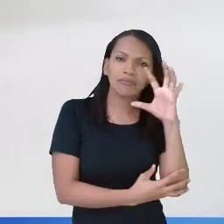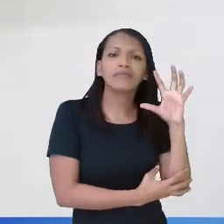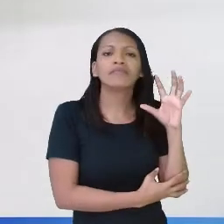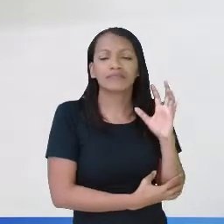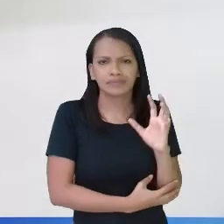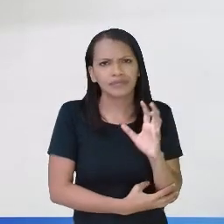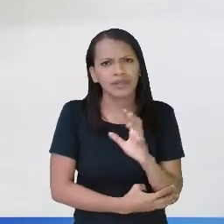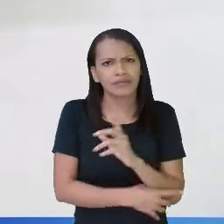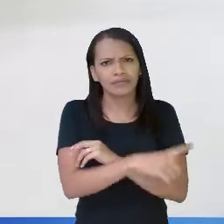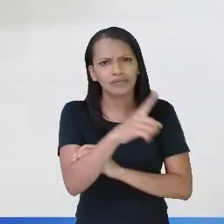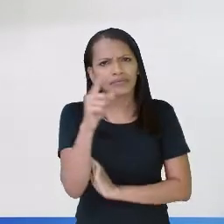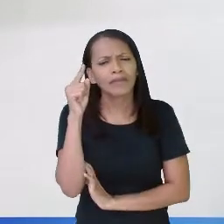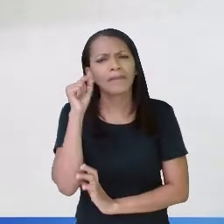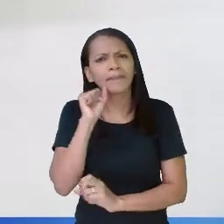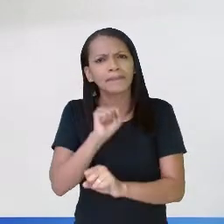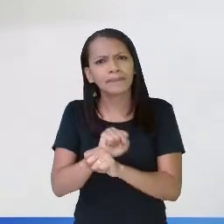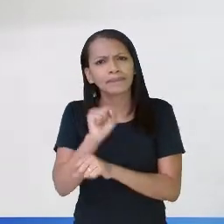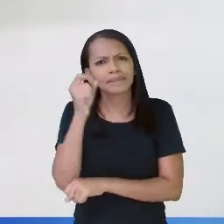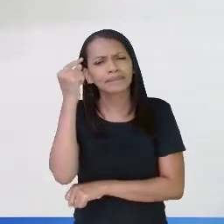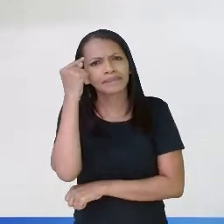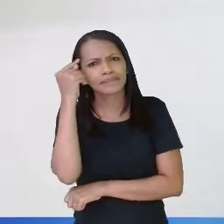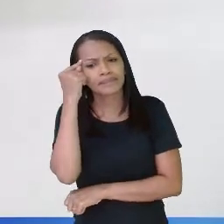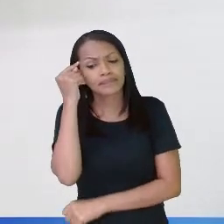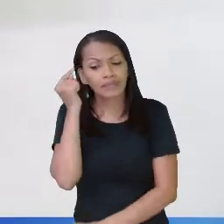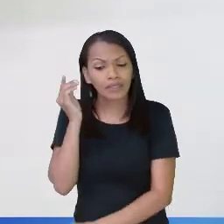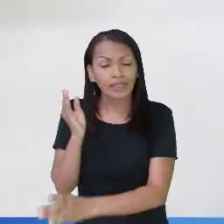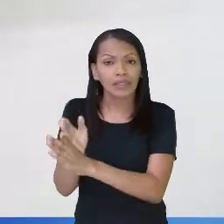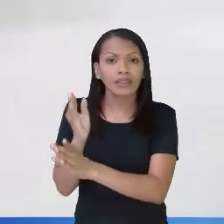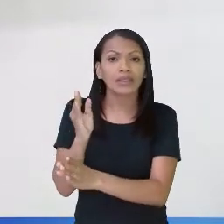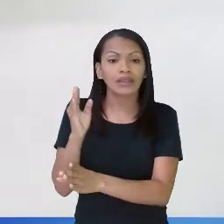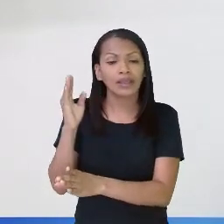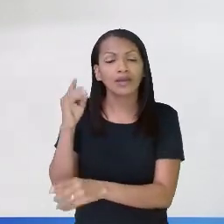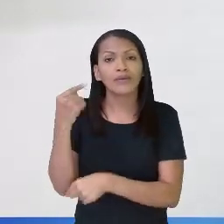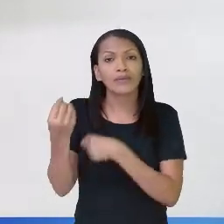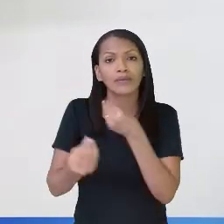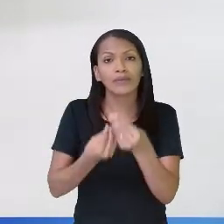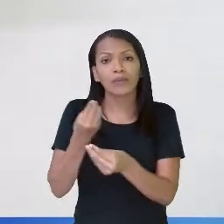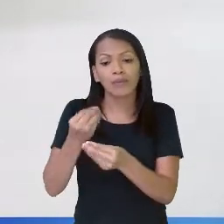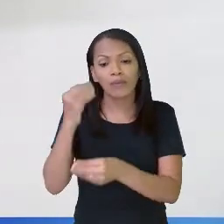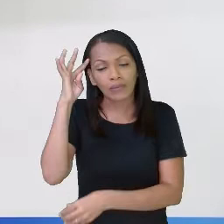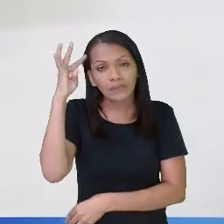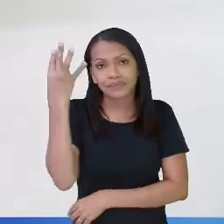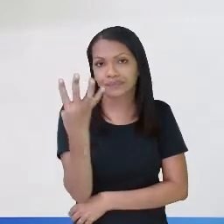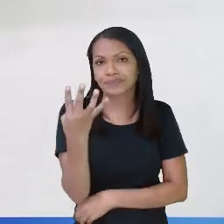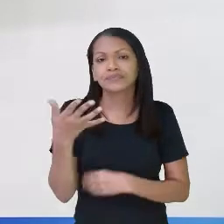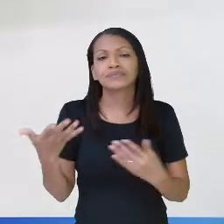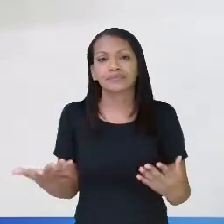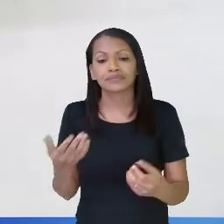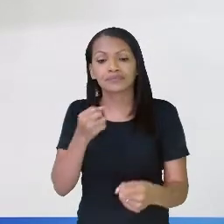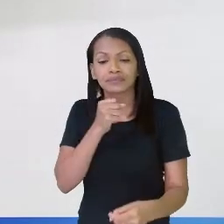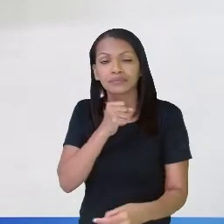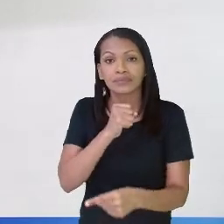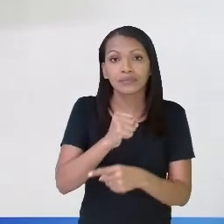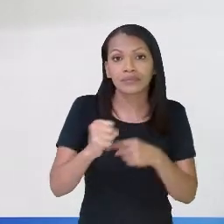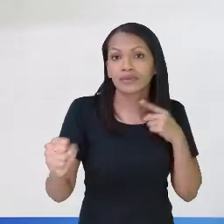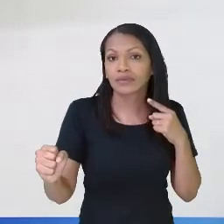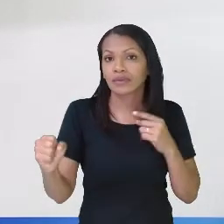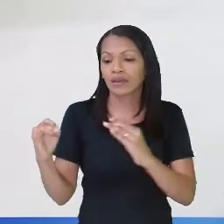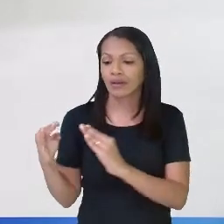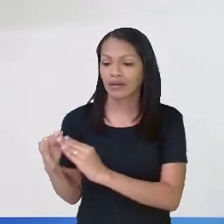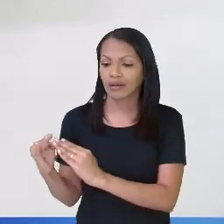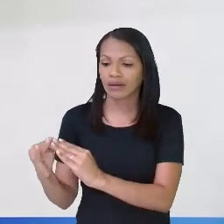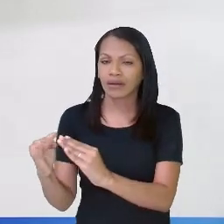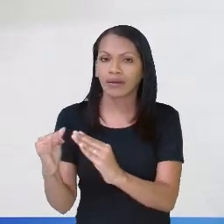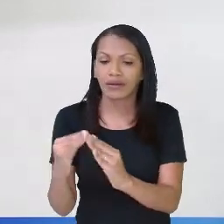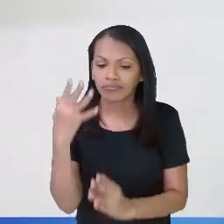para pensar, para encontrar uma solução. E ela diz o seguinte: para defender o nosso lar, que é fonte de